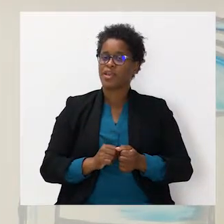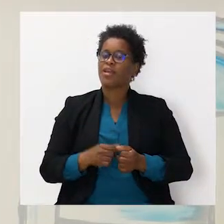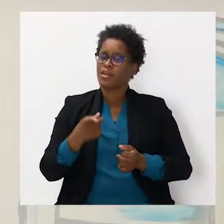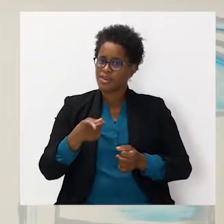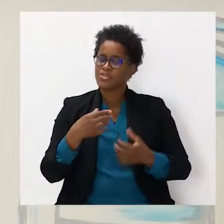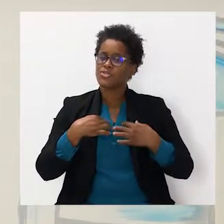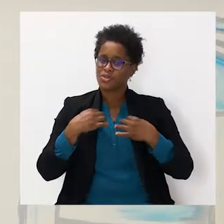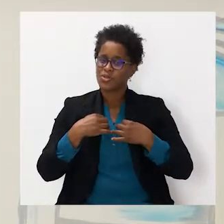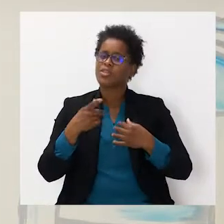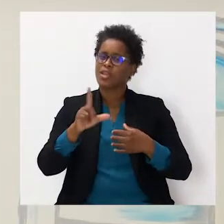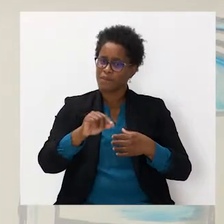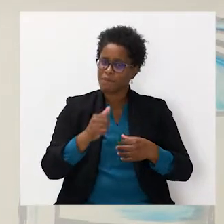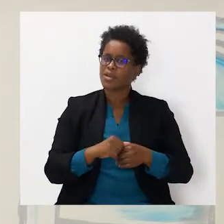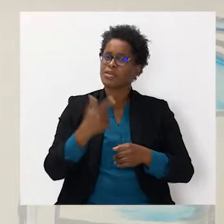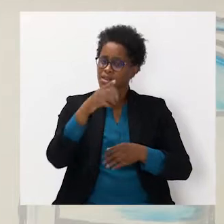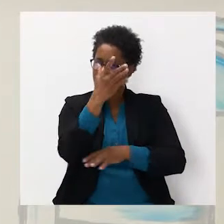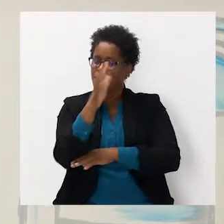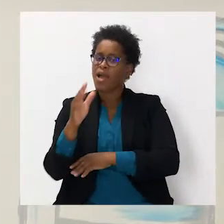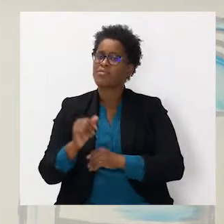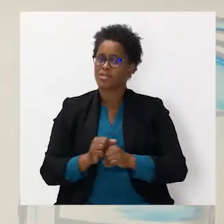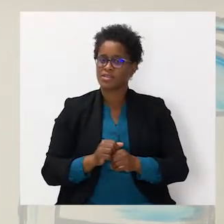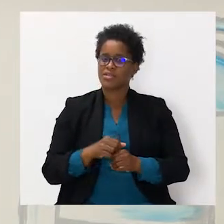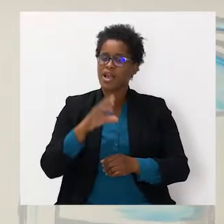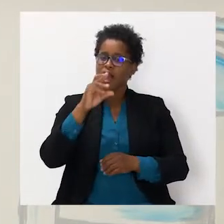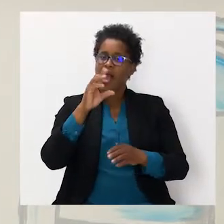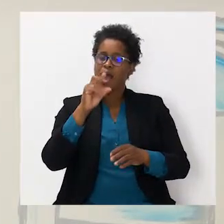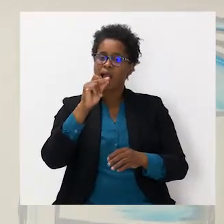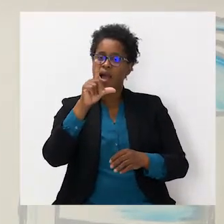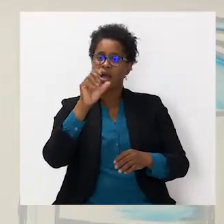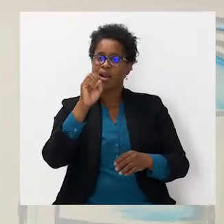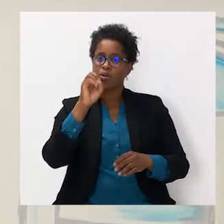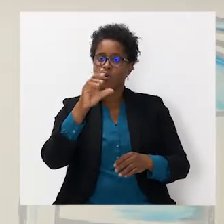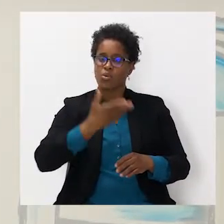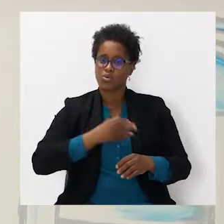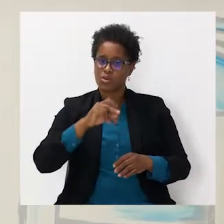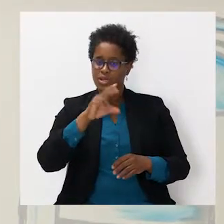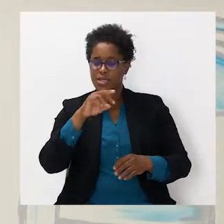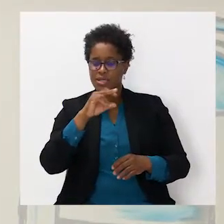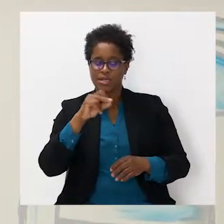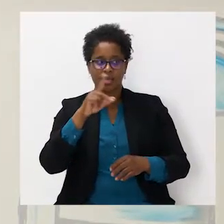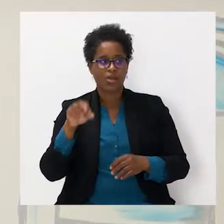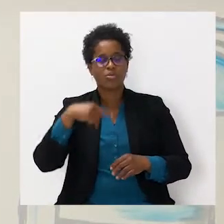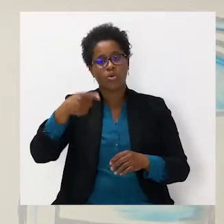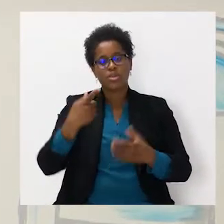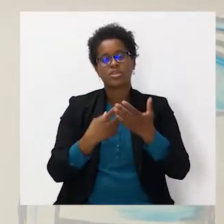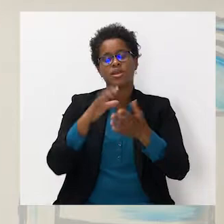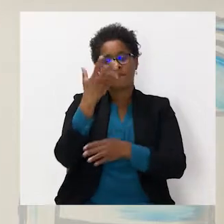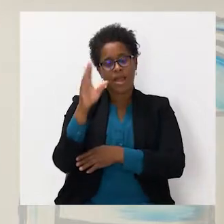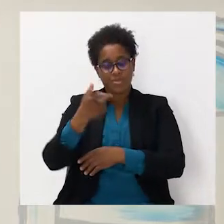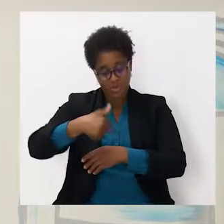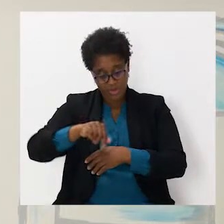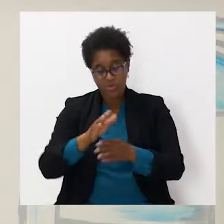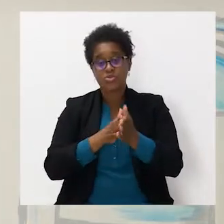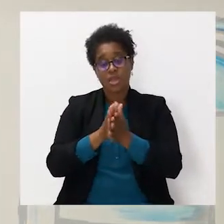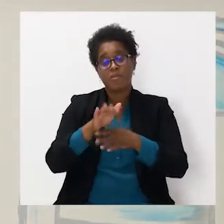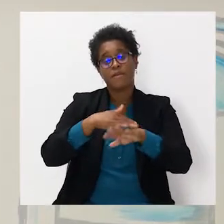esses tecidos vêm também das plantas, algodão, por exemplo, entre outras plantas que nós usamos